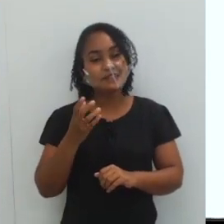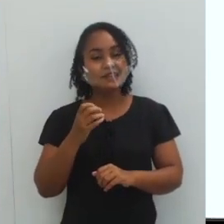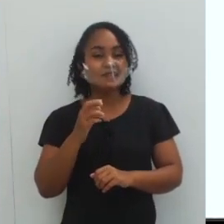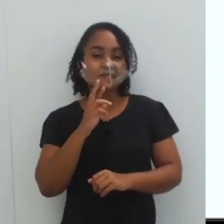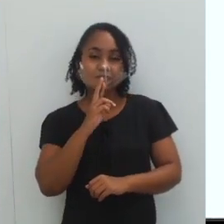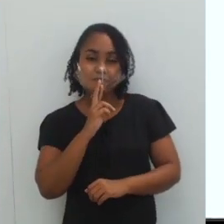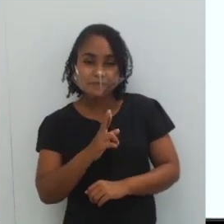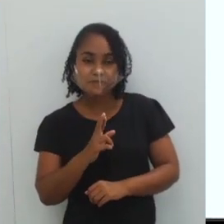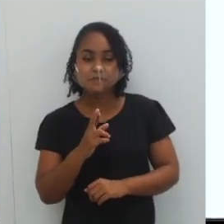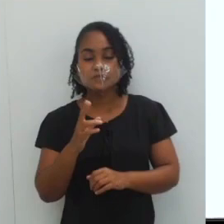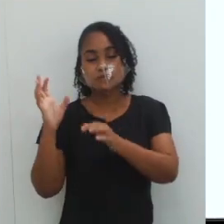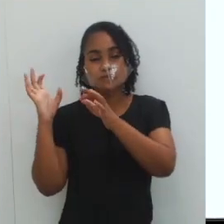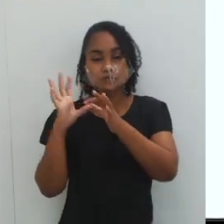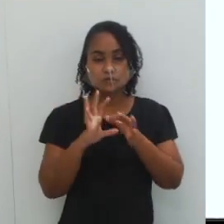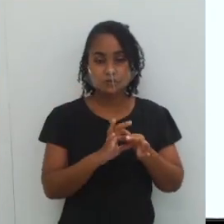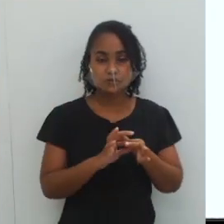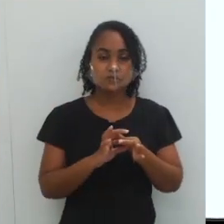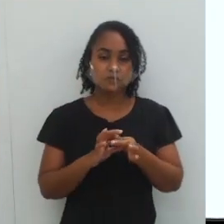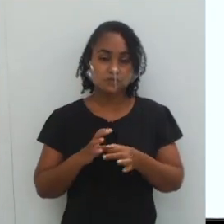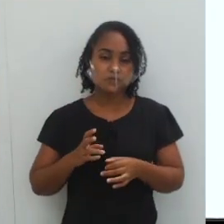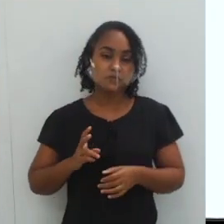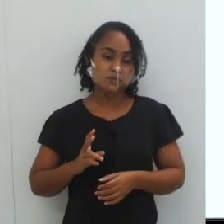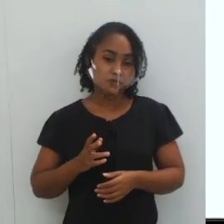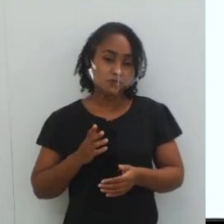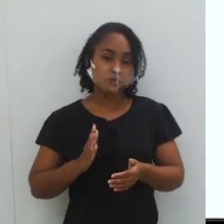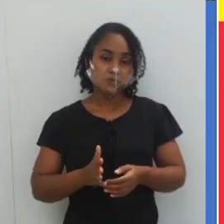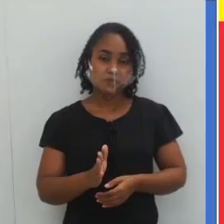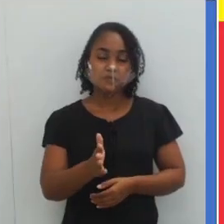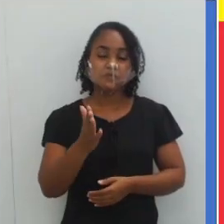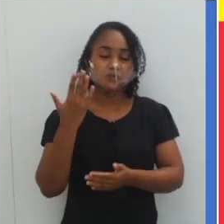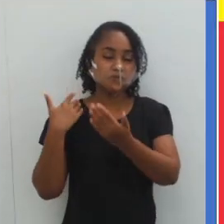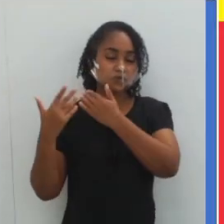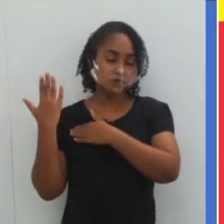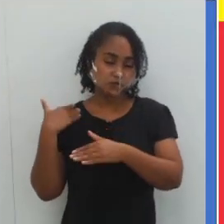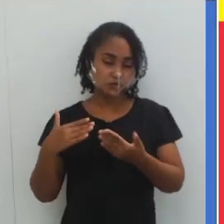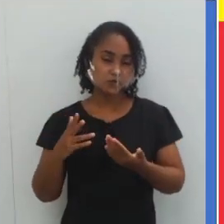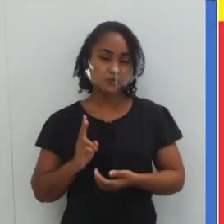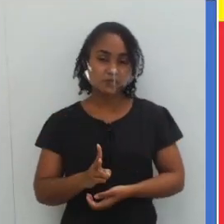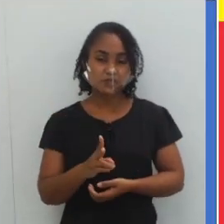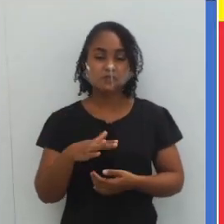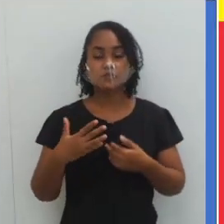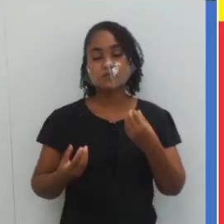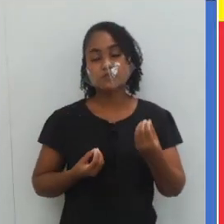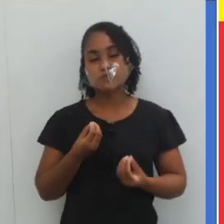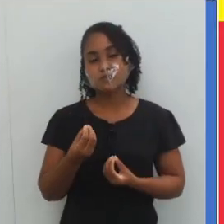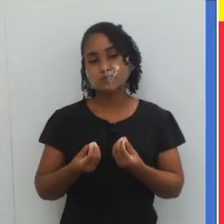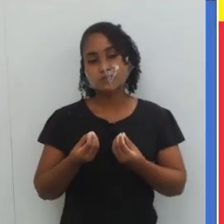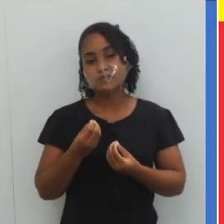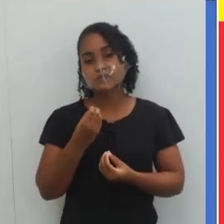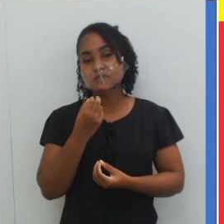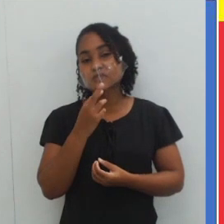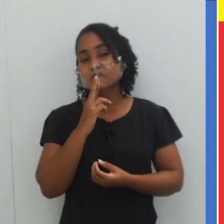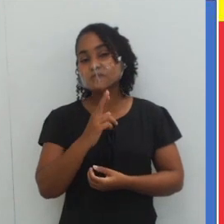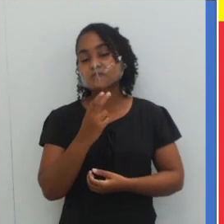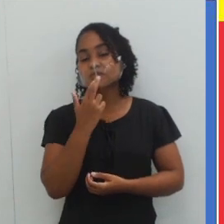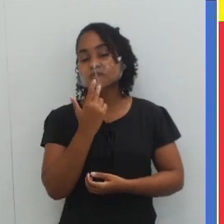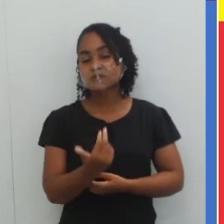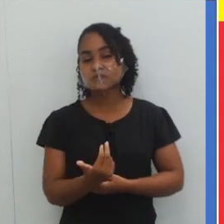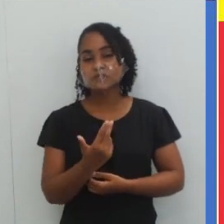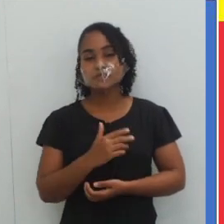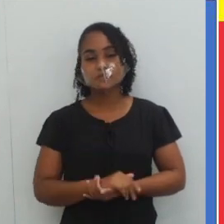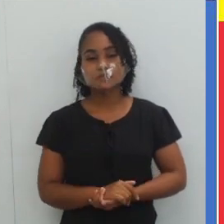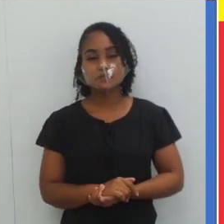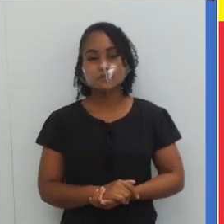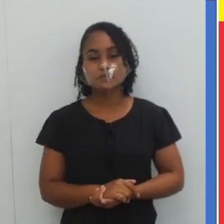é automaticamente dentro do past continuous. E aí a gente vai ver como responder isso, claro, em inglês.